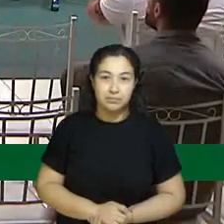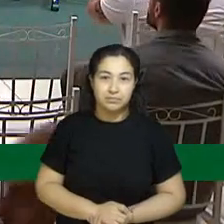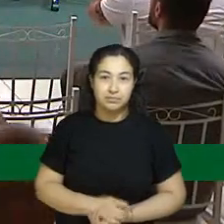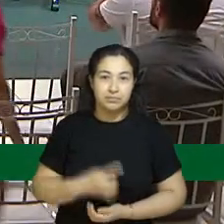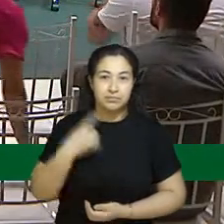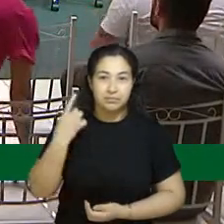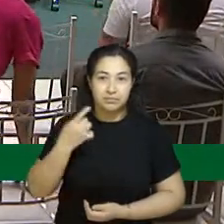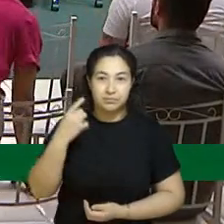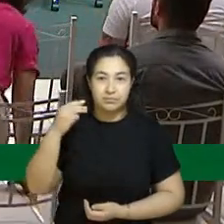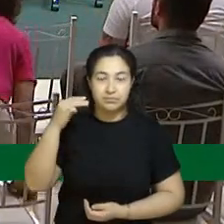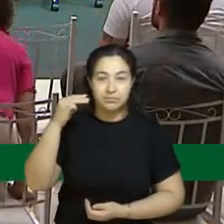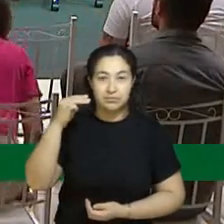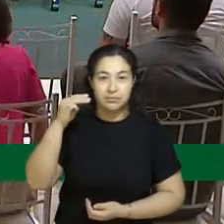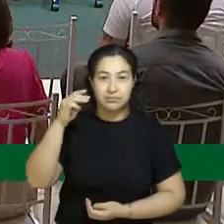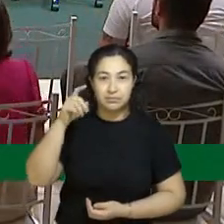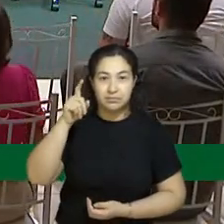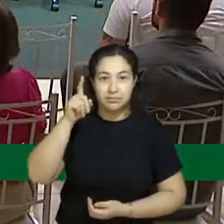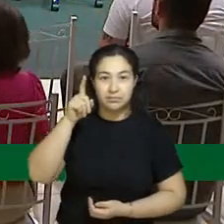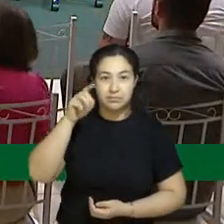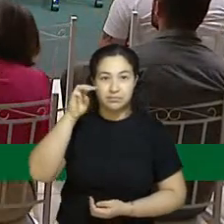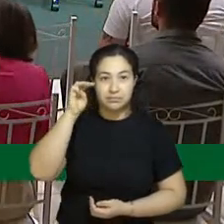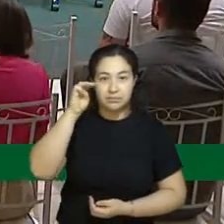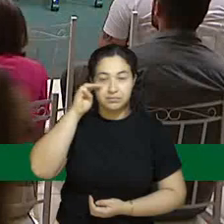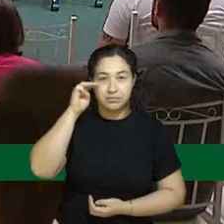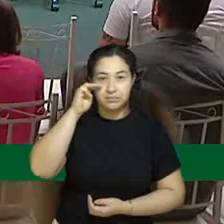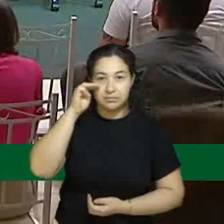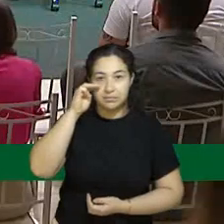Deputado Marcos da Rosa.